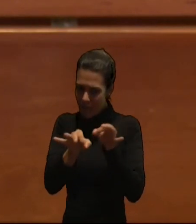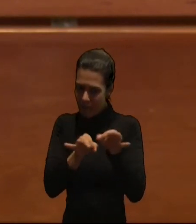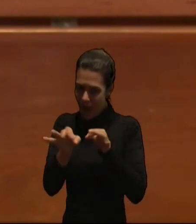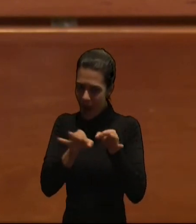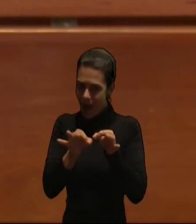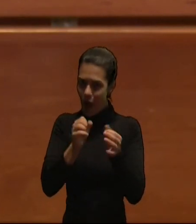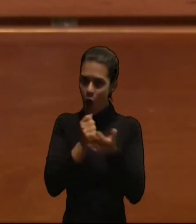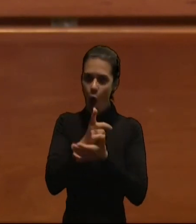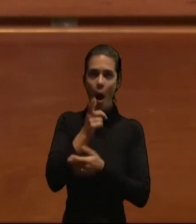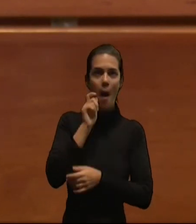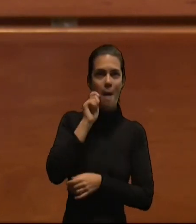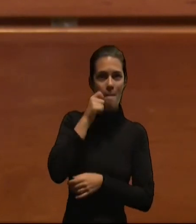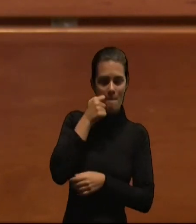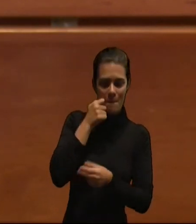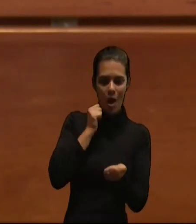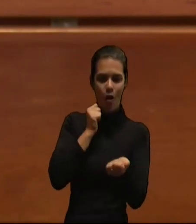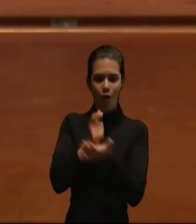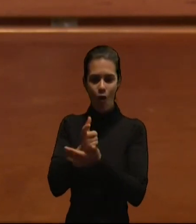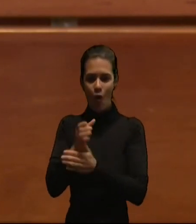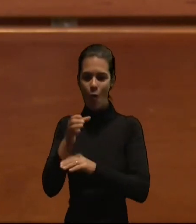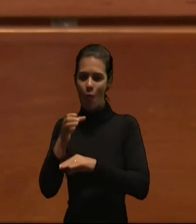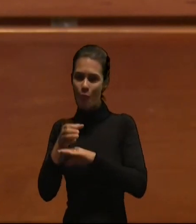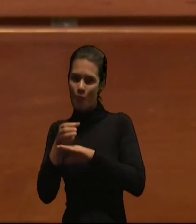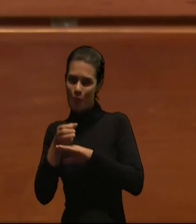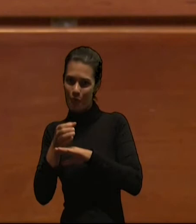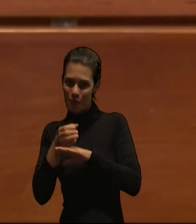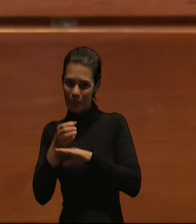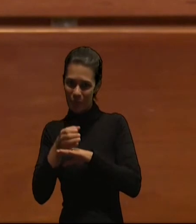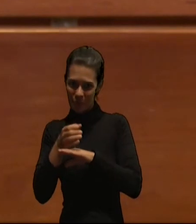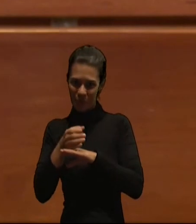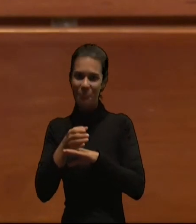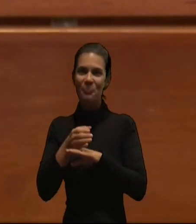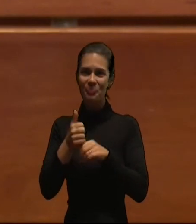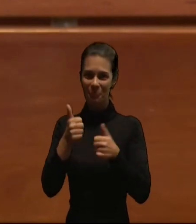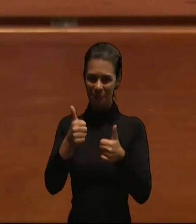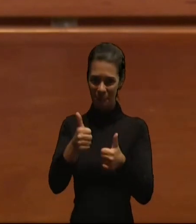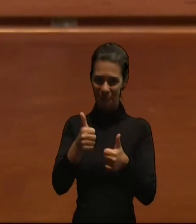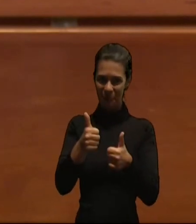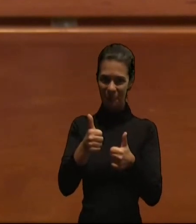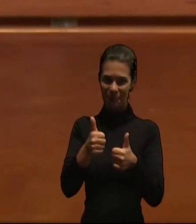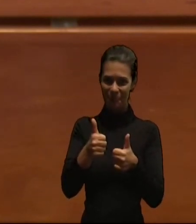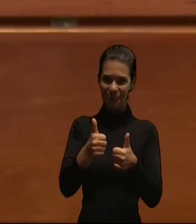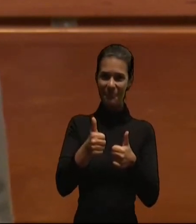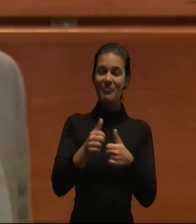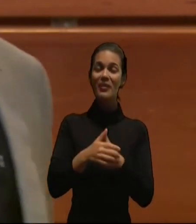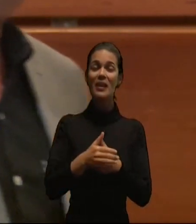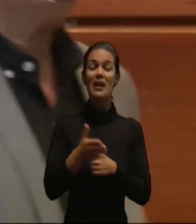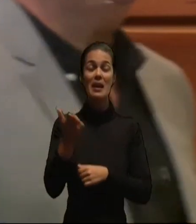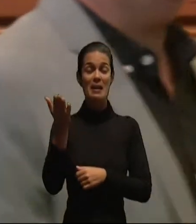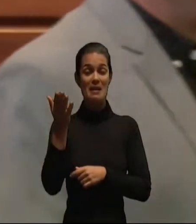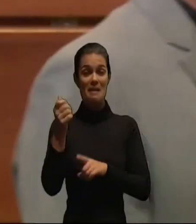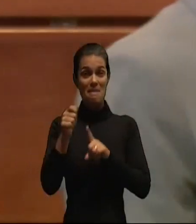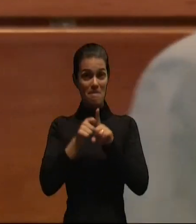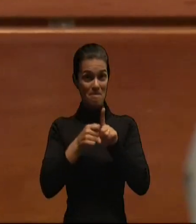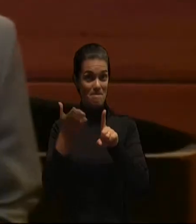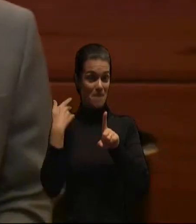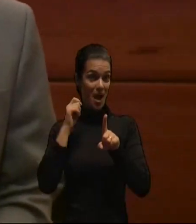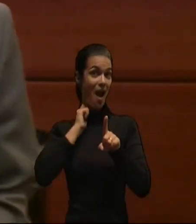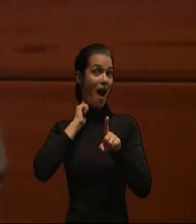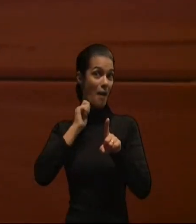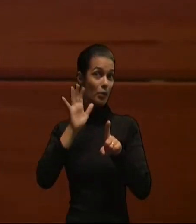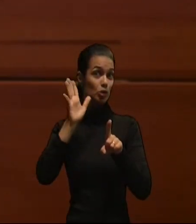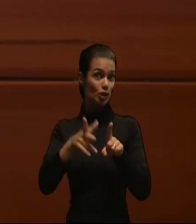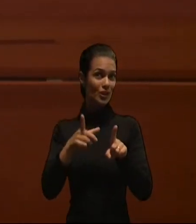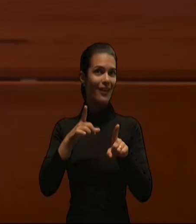as orientações no momento do culto, conforme fizemos no culto em abril. Foi um momento muito especial,